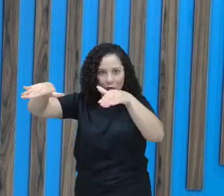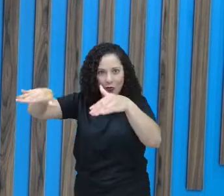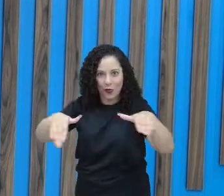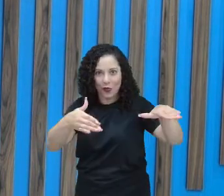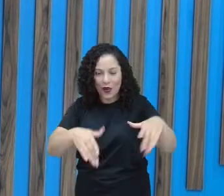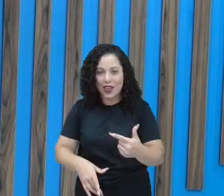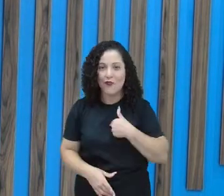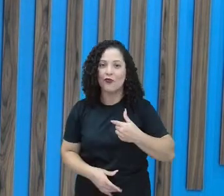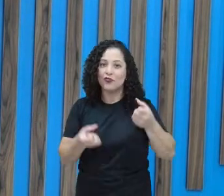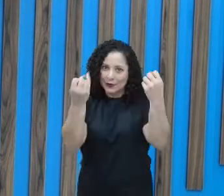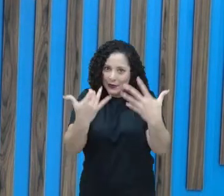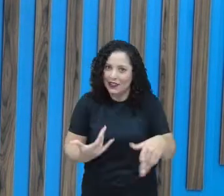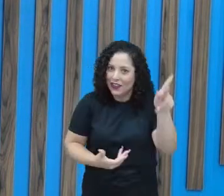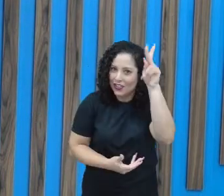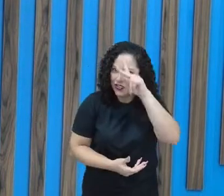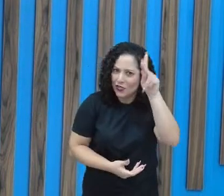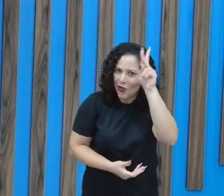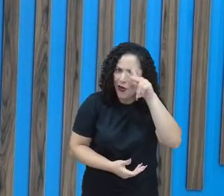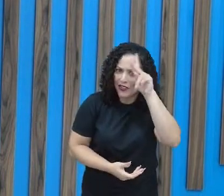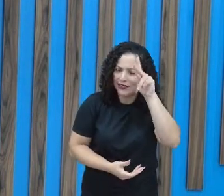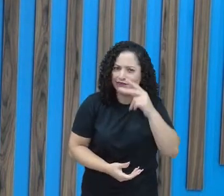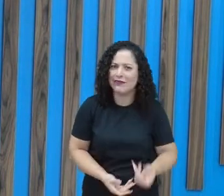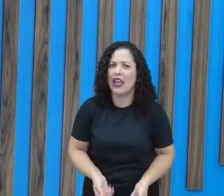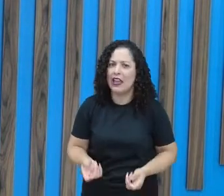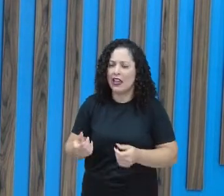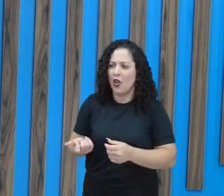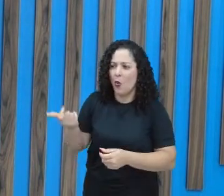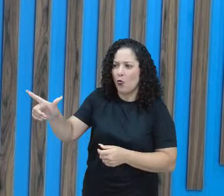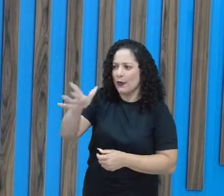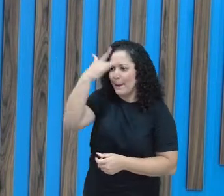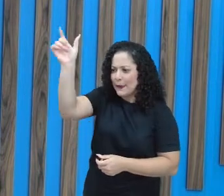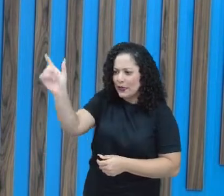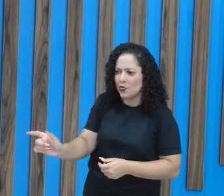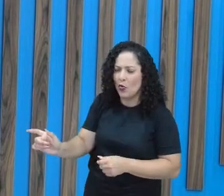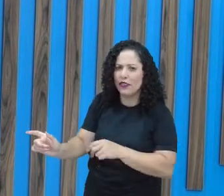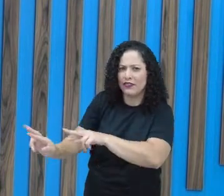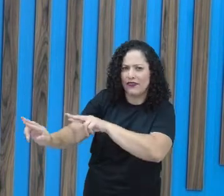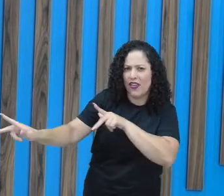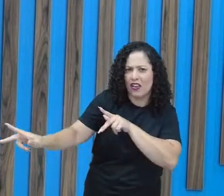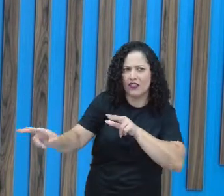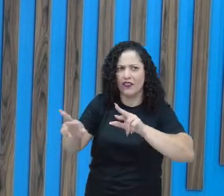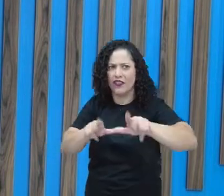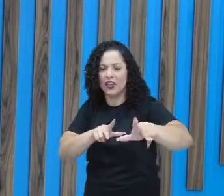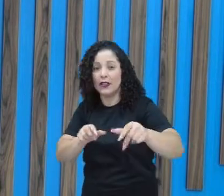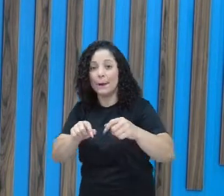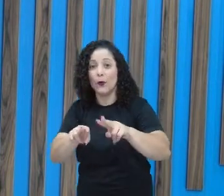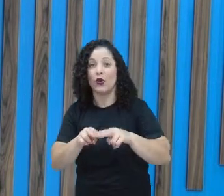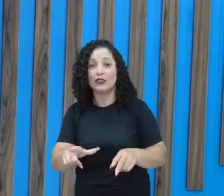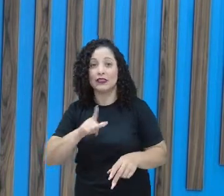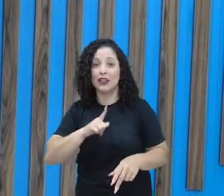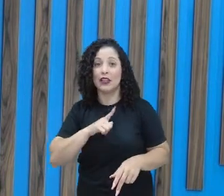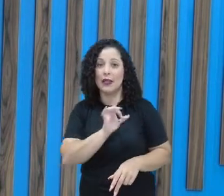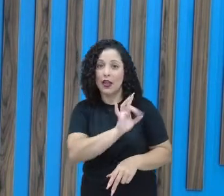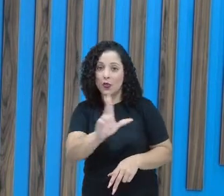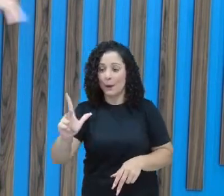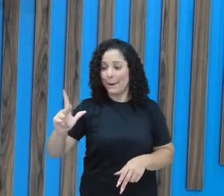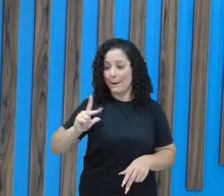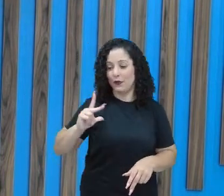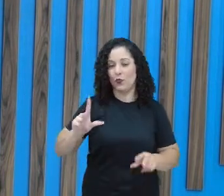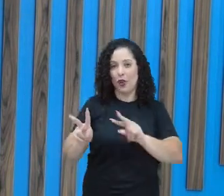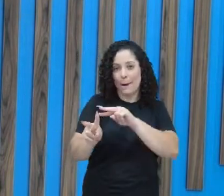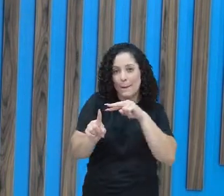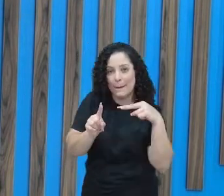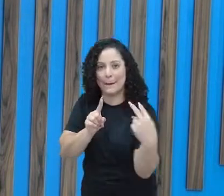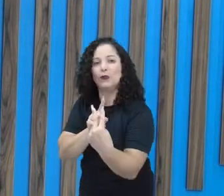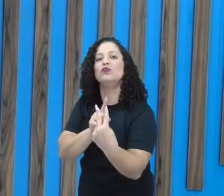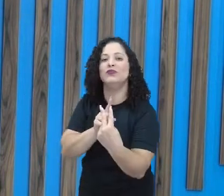história de um jeito, você de outro e Kézia de outro, a produção de outro. Por quê? Porque temos pontos de vista e maneiras de contar diferentes. E